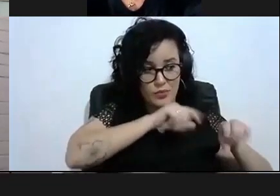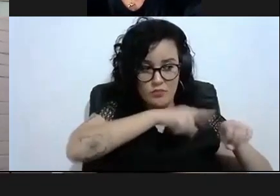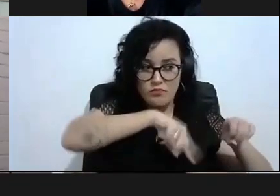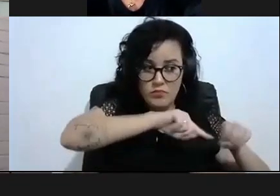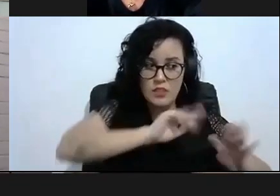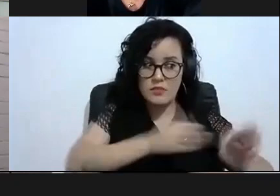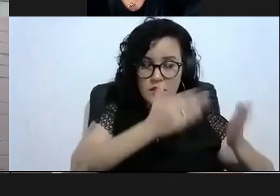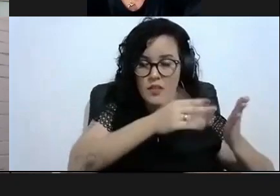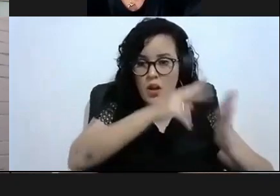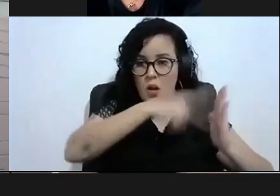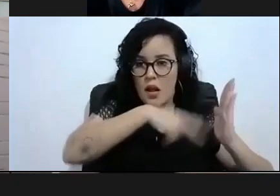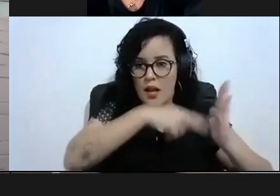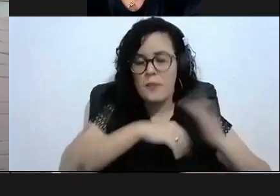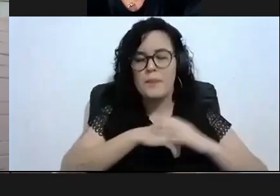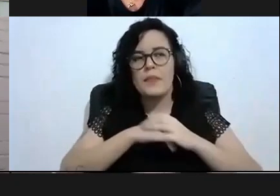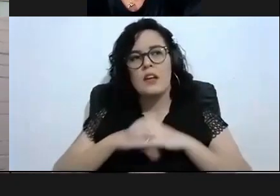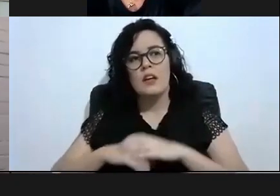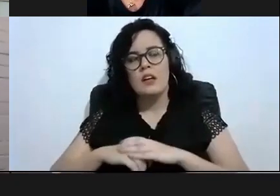pensar em como